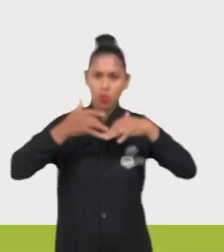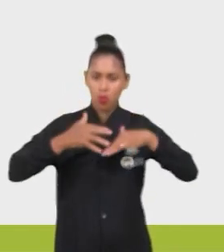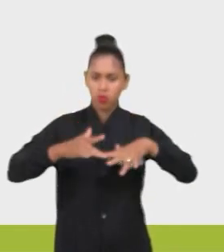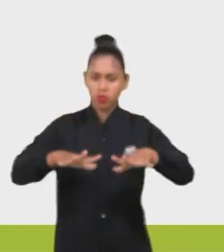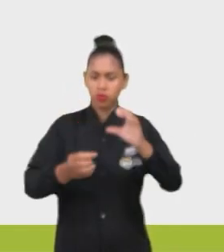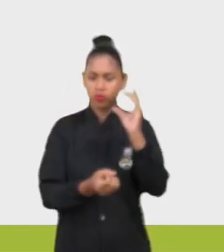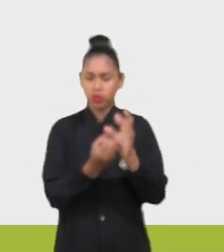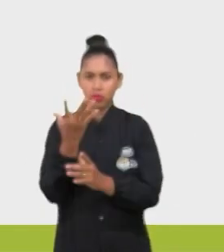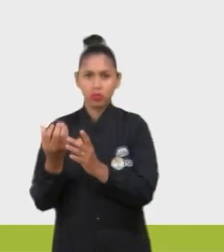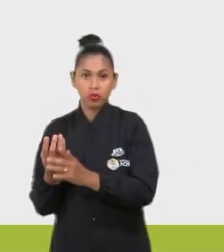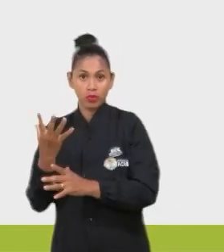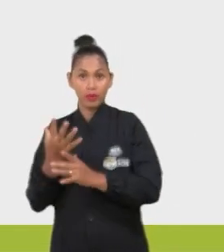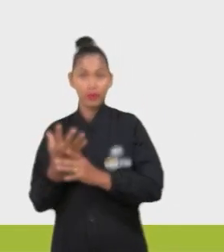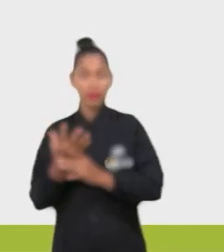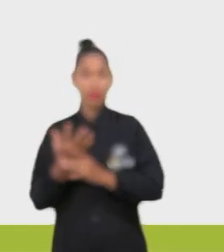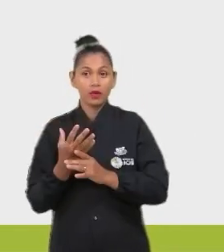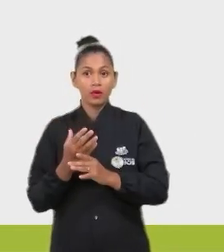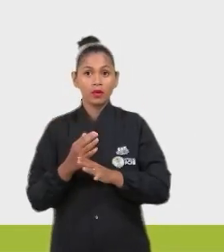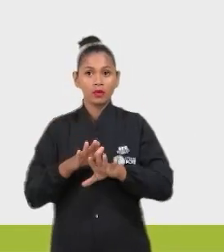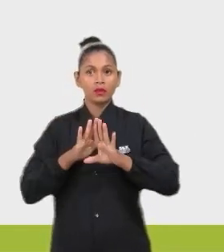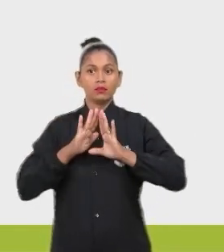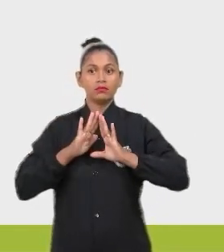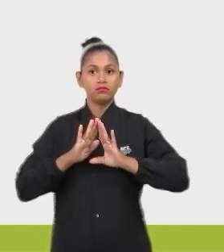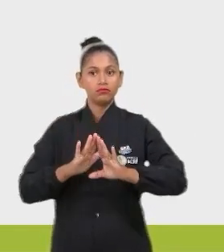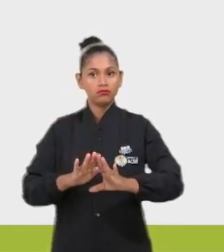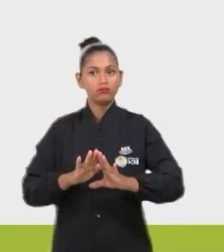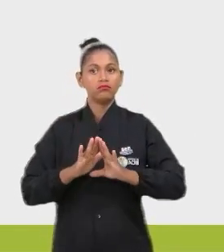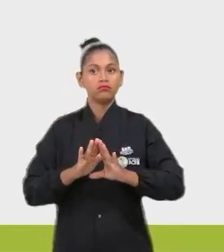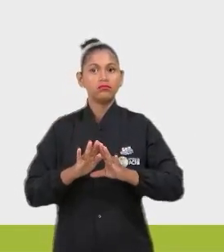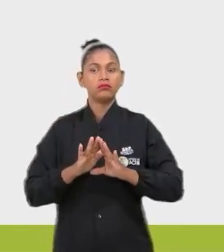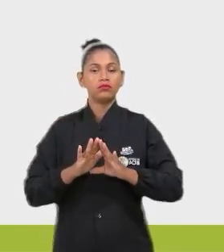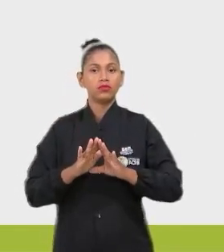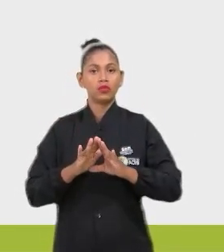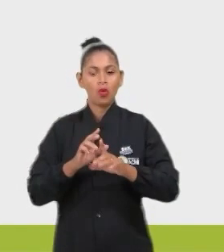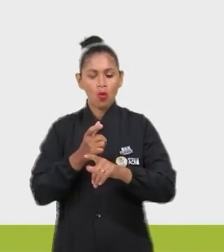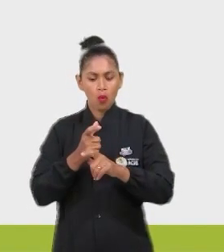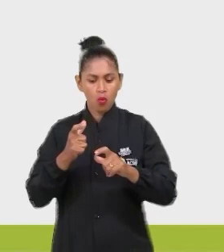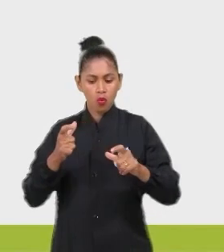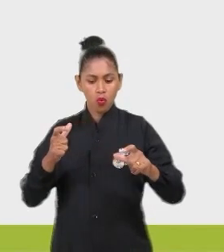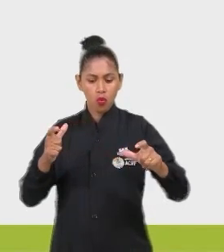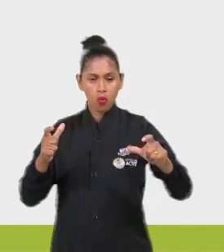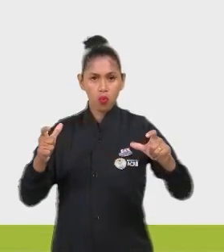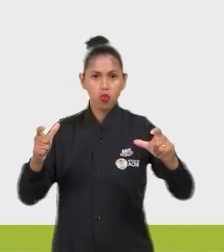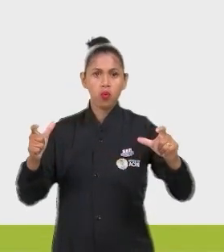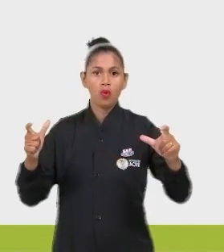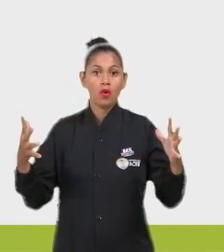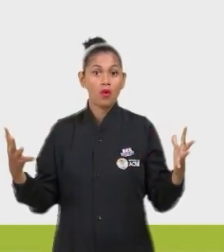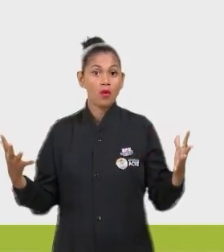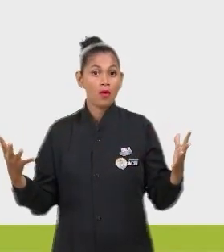e se mantém com um número de indivíduos superior à capacidade. Não.